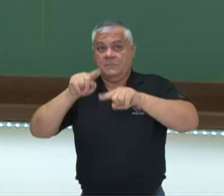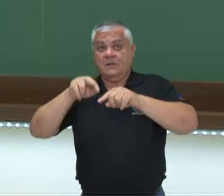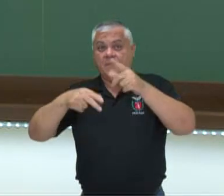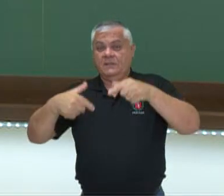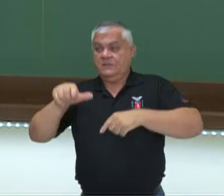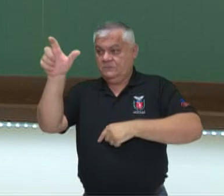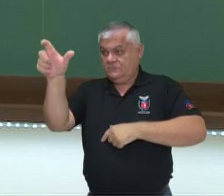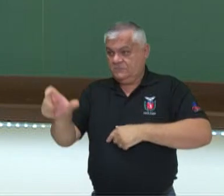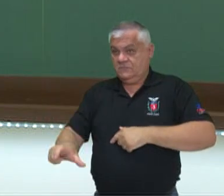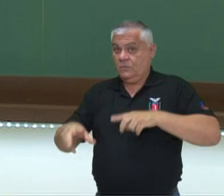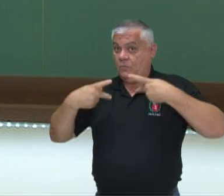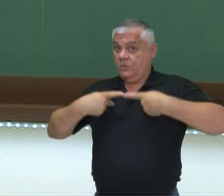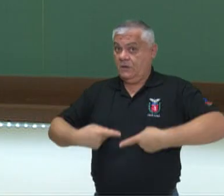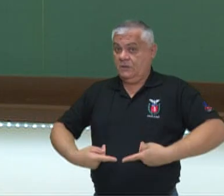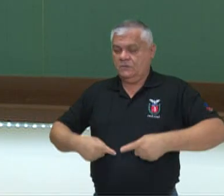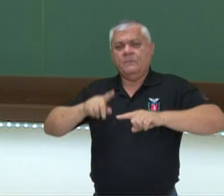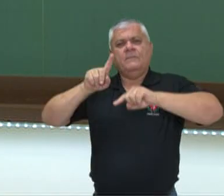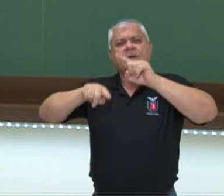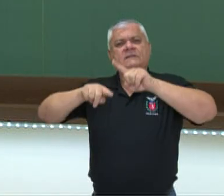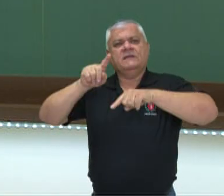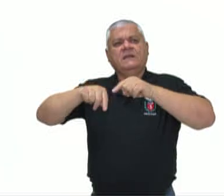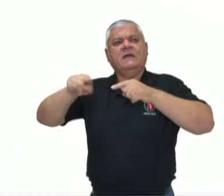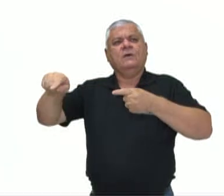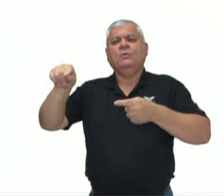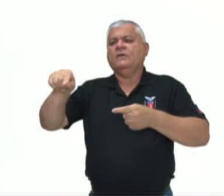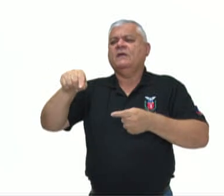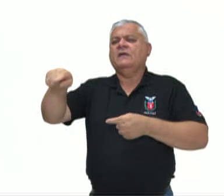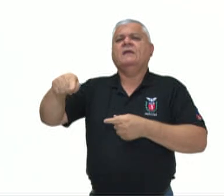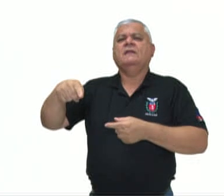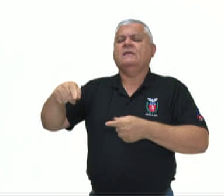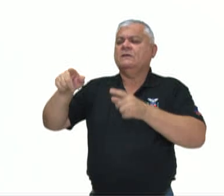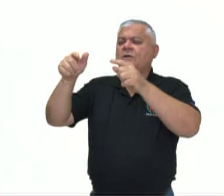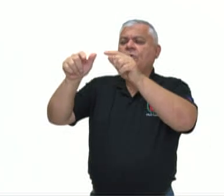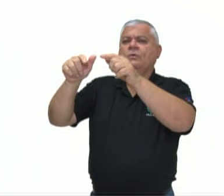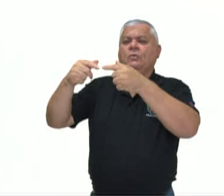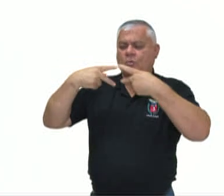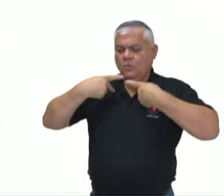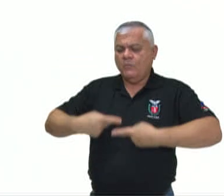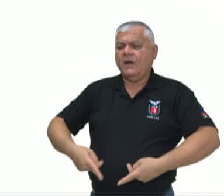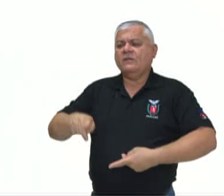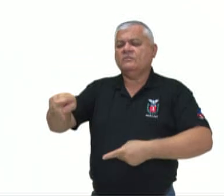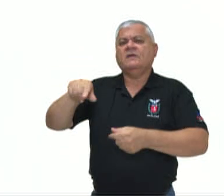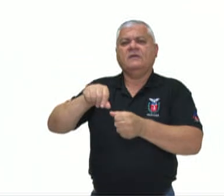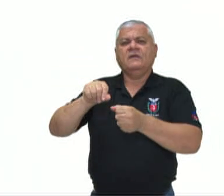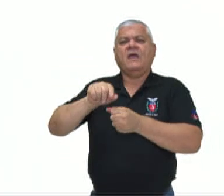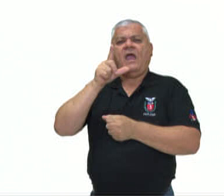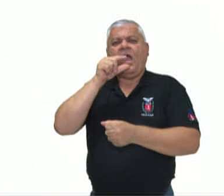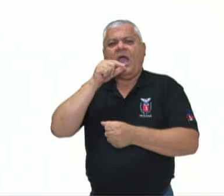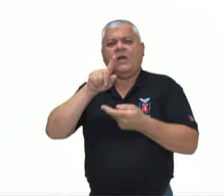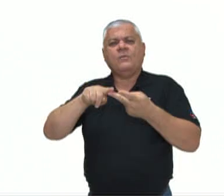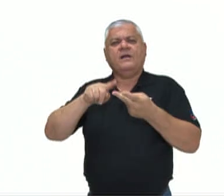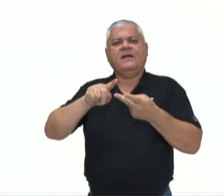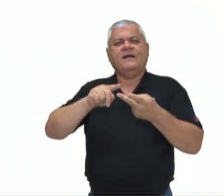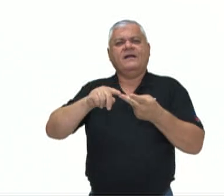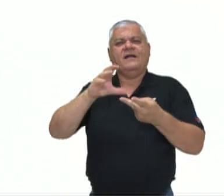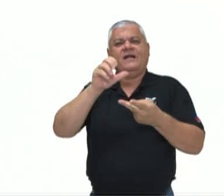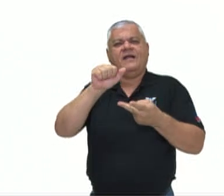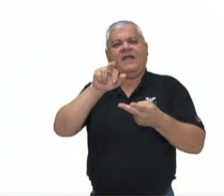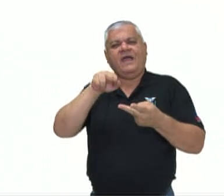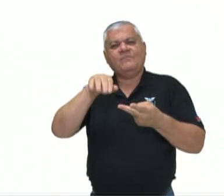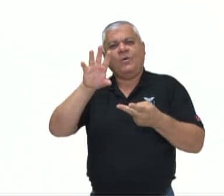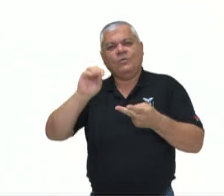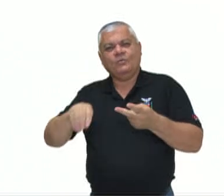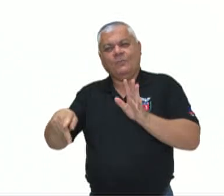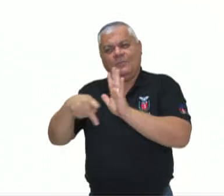ali do lado. O que é a sua causa material? Aquilo de que a coisa é feita, água, carbono, etc. Então, tudo aquilo que compõe